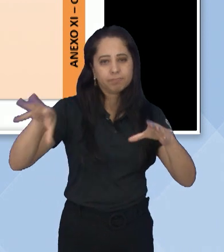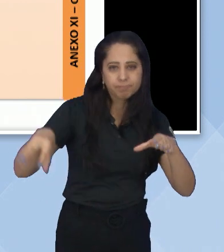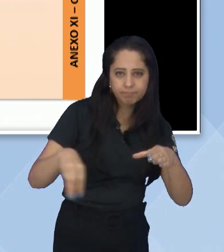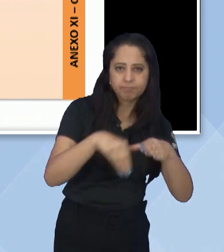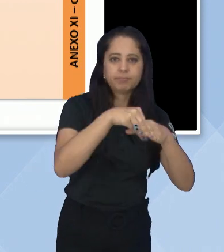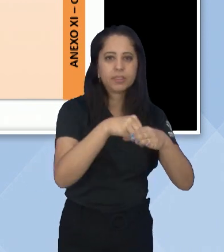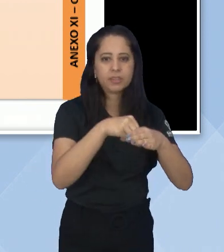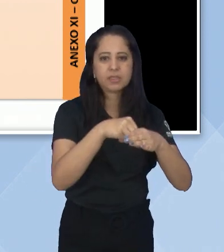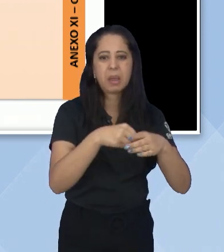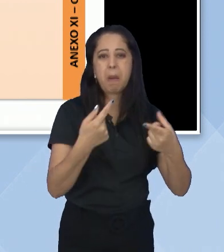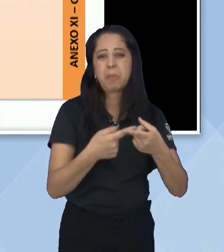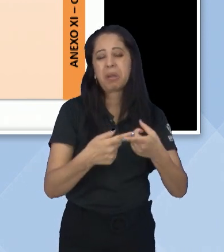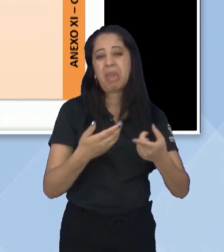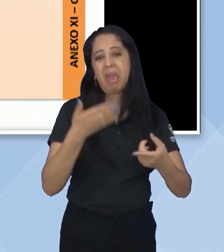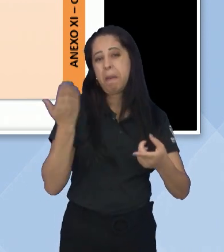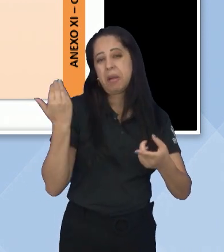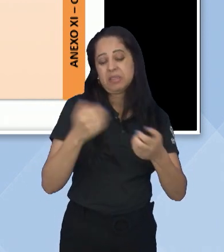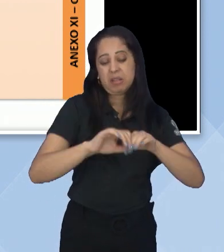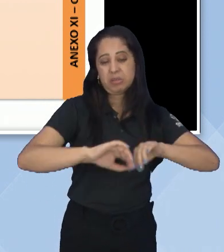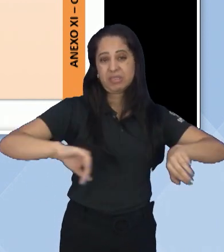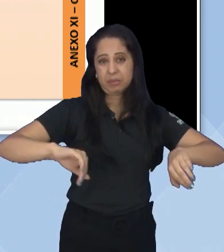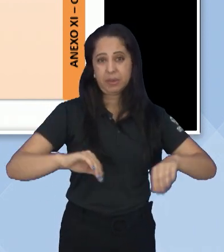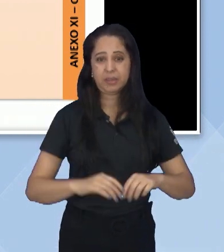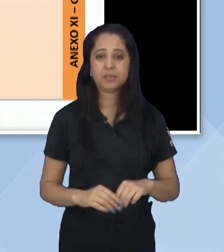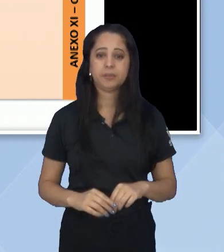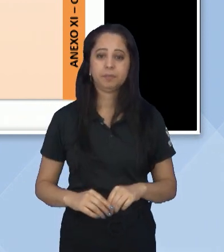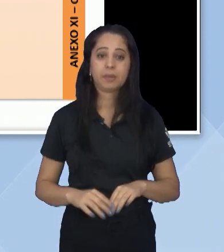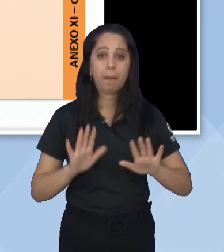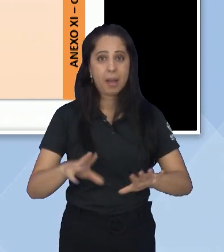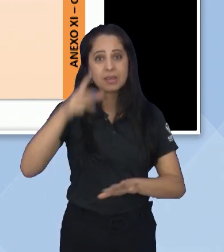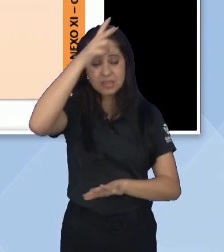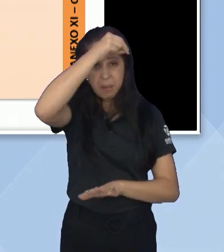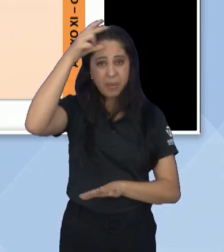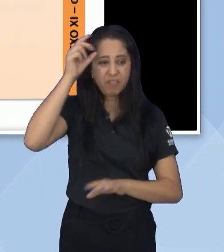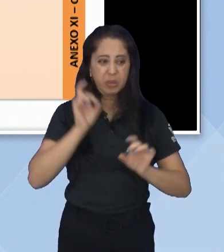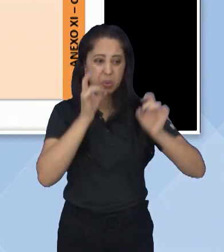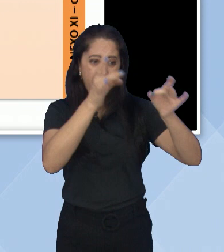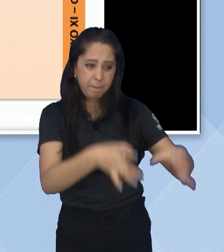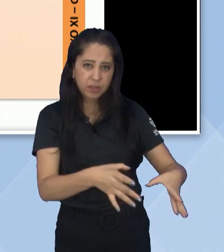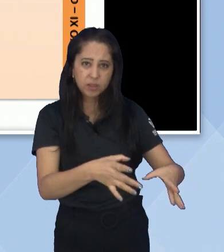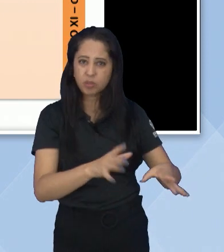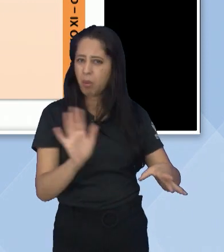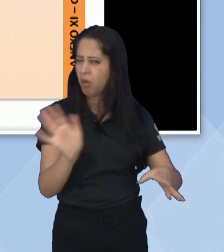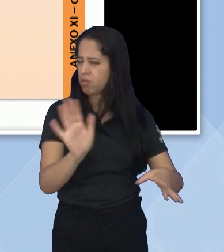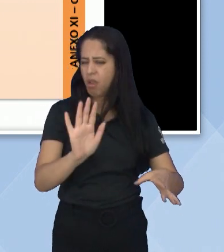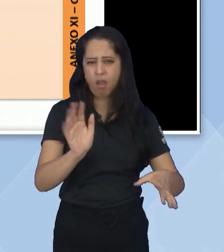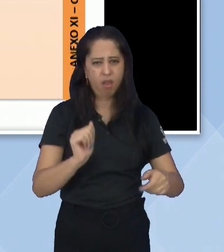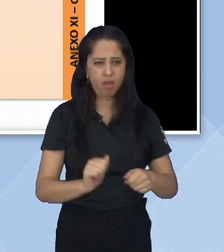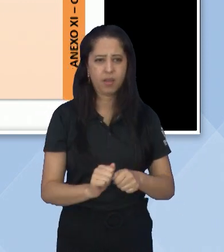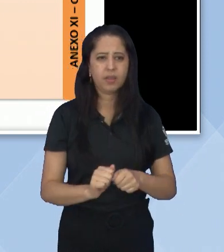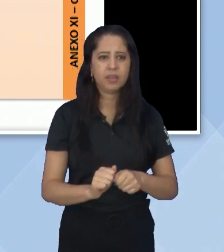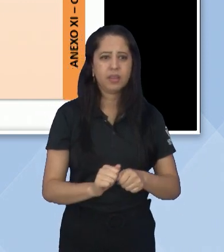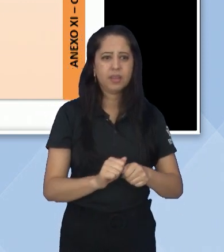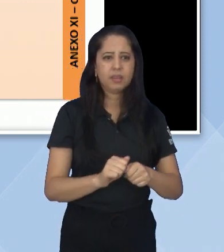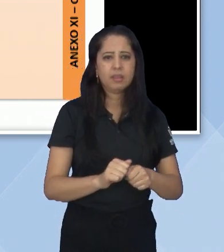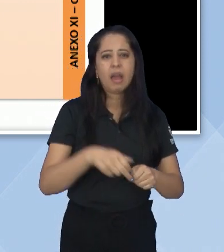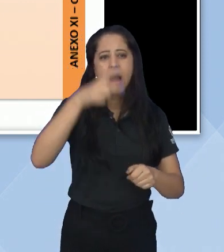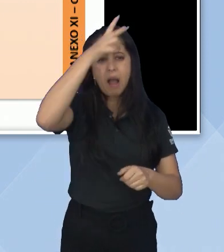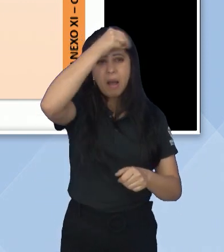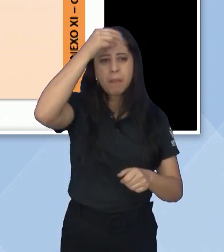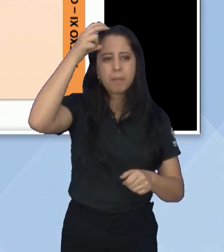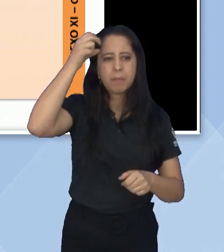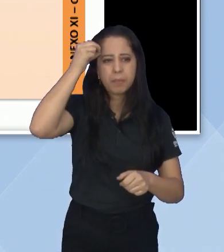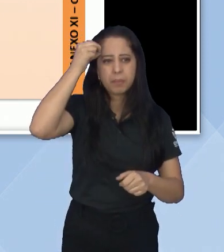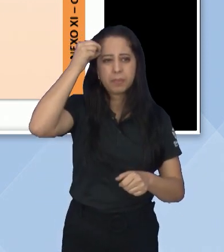estavam muito distanciadas na cidade mas isso não quer dizer que a prefeitura está abrindo mão de análise de localização que a prefeitura não está abrindo mão de